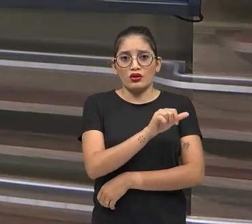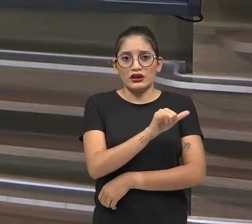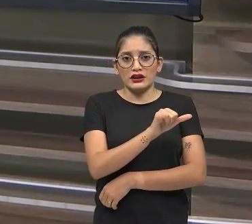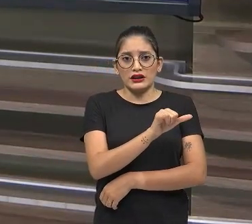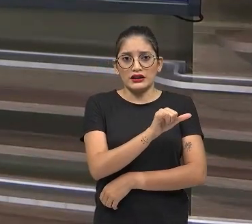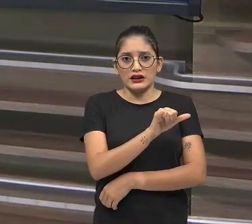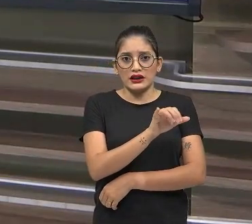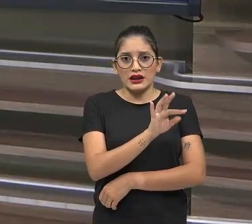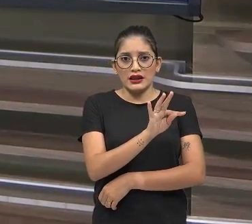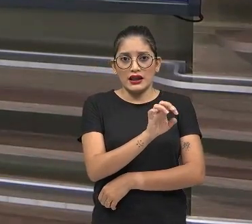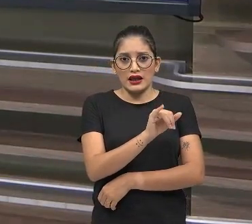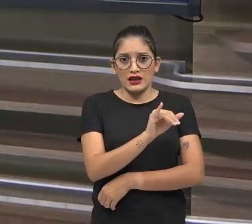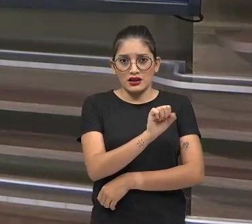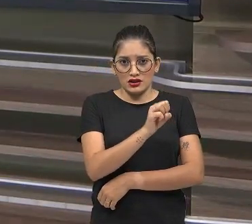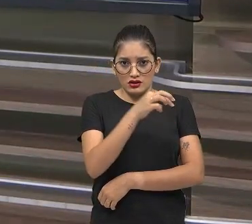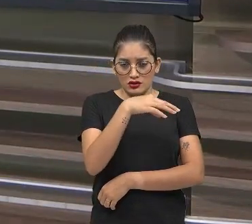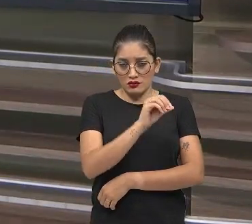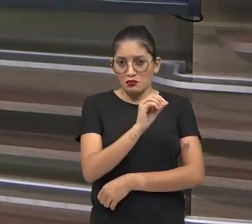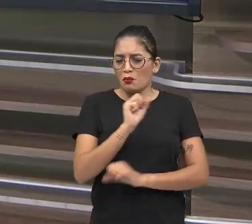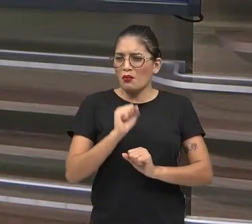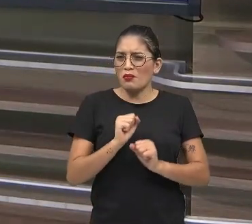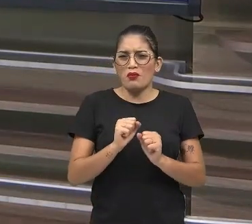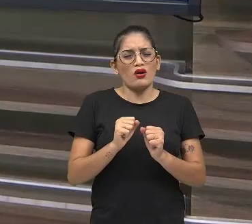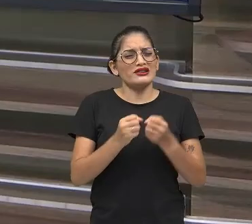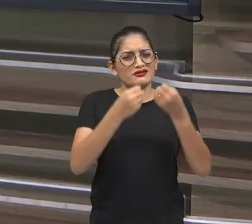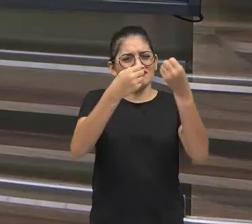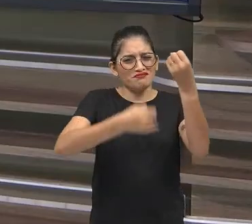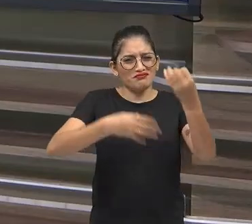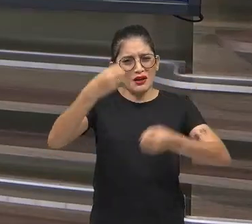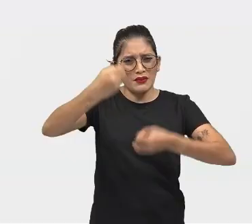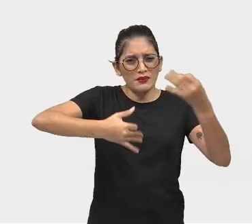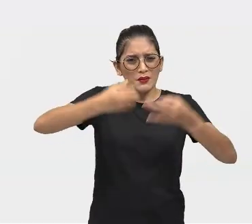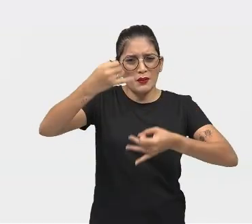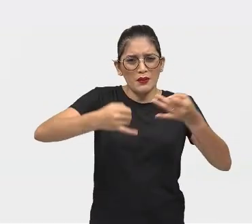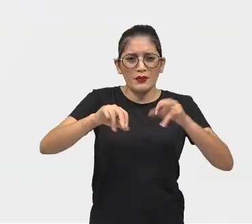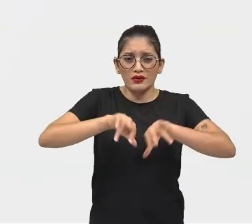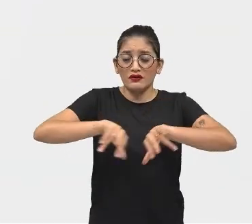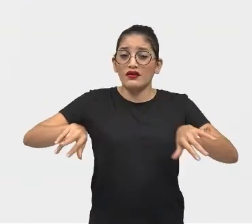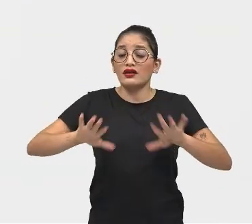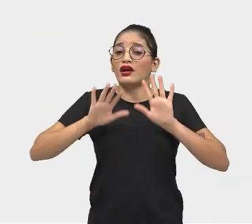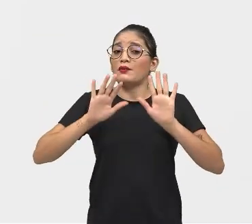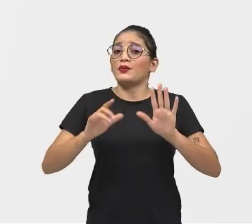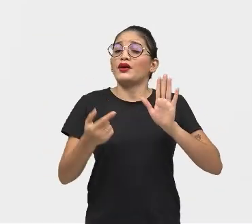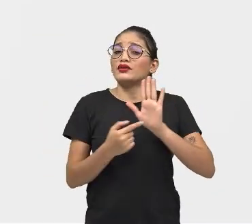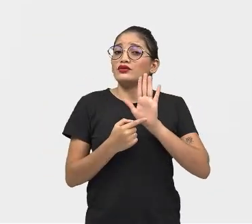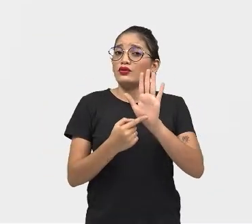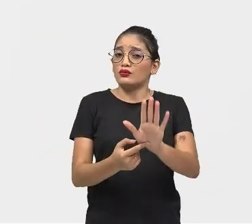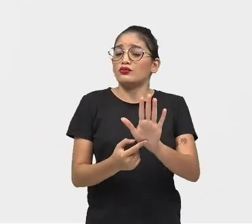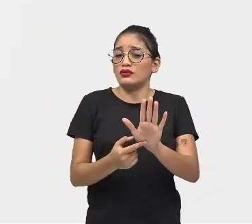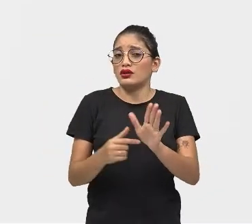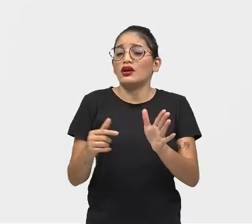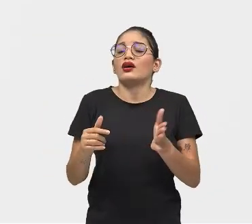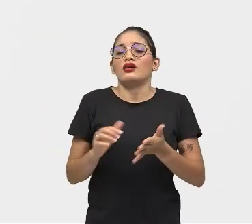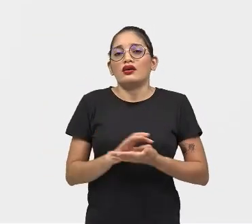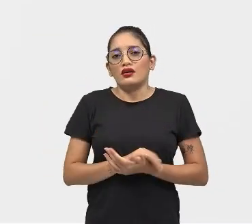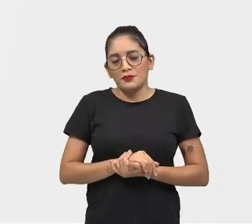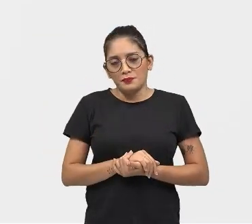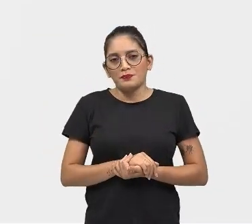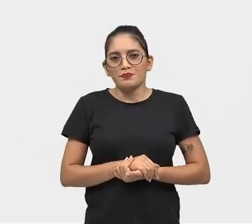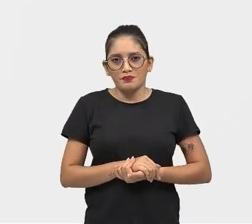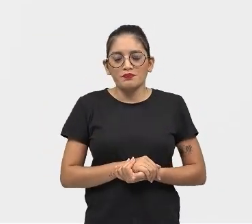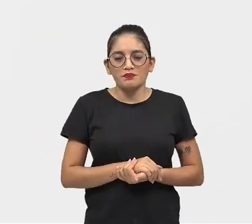a atenção. Vocês poderiam ter feito inúmeros comentários aí. E nós colocamos